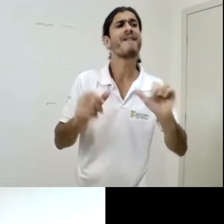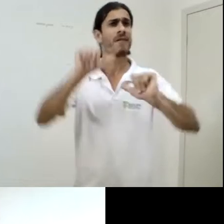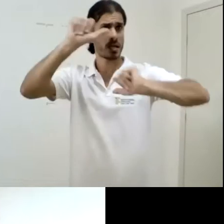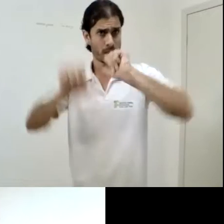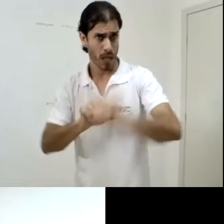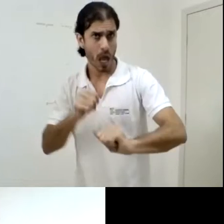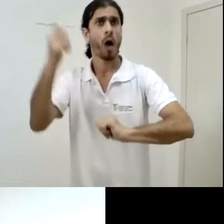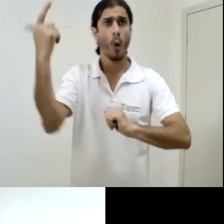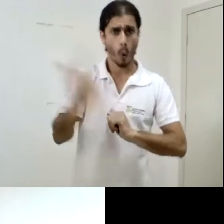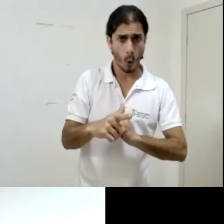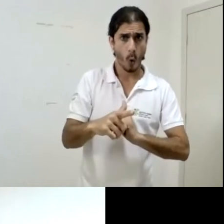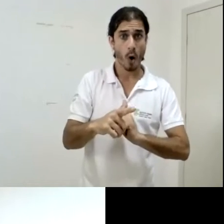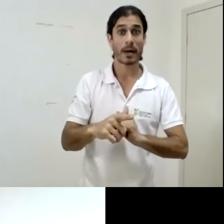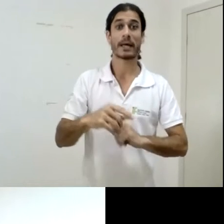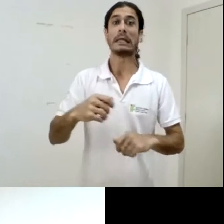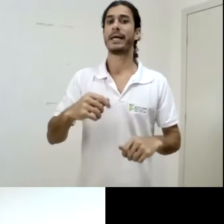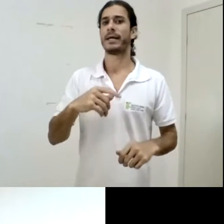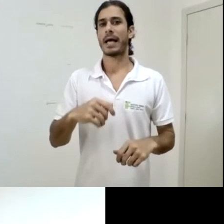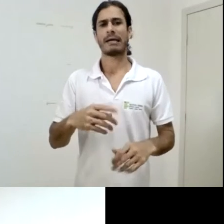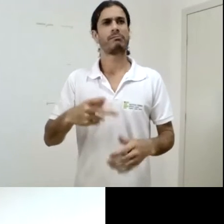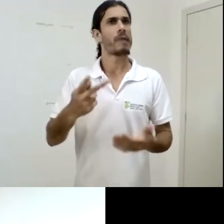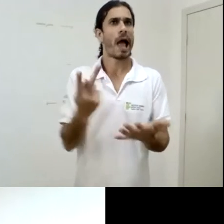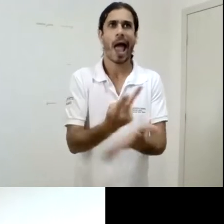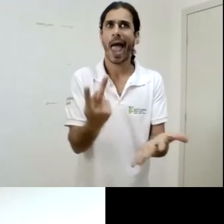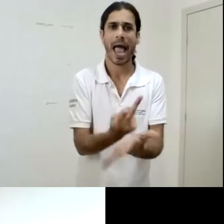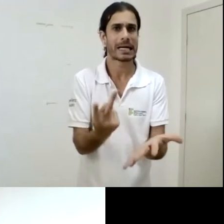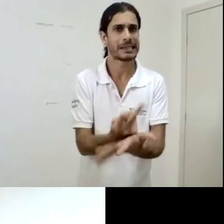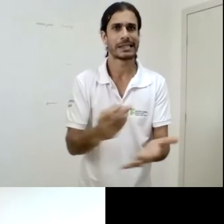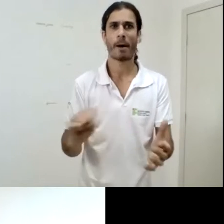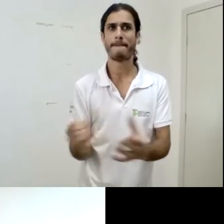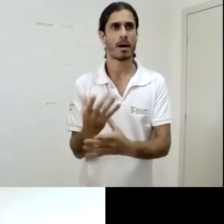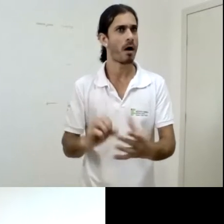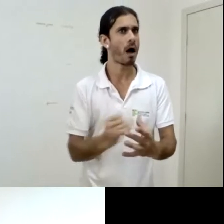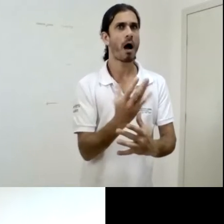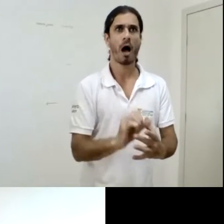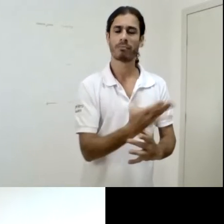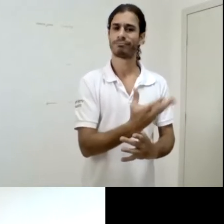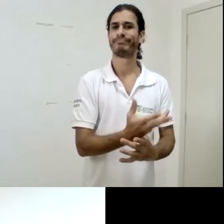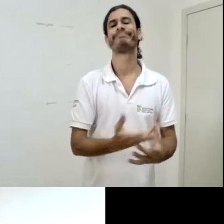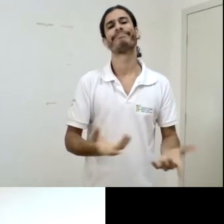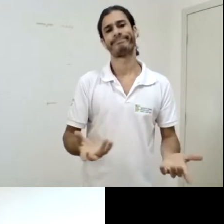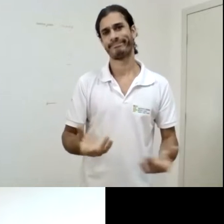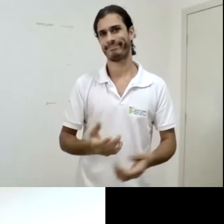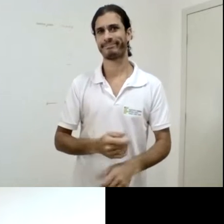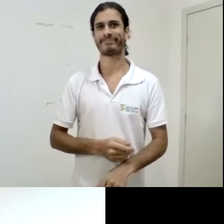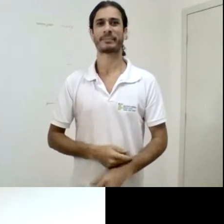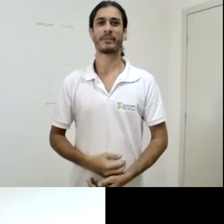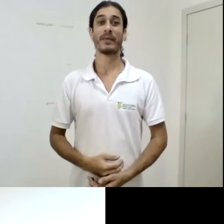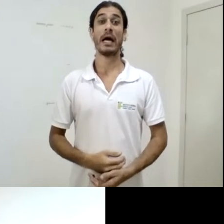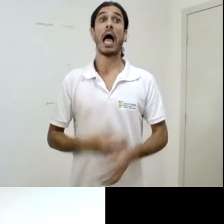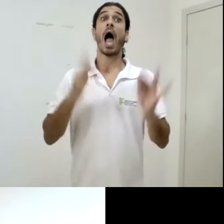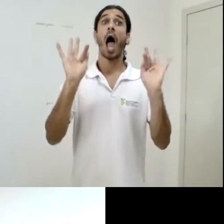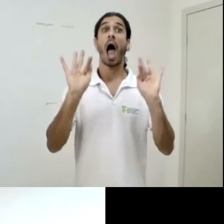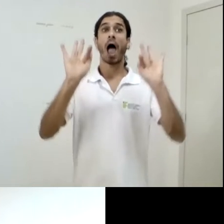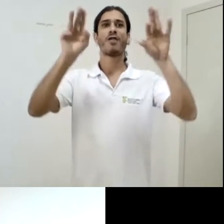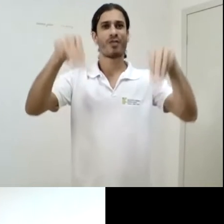esses ensaios e erros o tempo todo estão atravessando aquela experiência, para no final obter